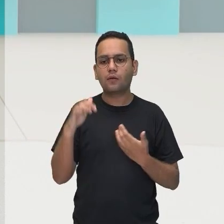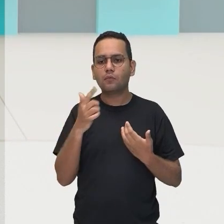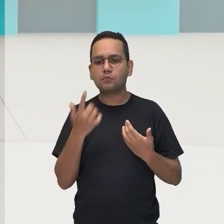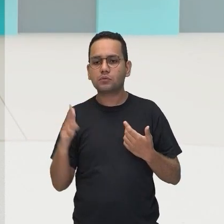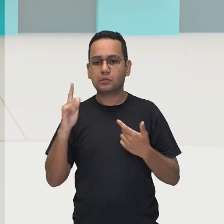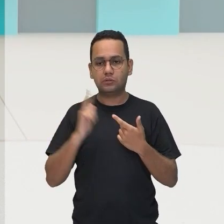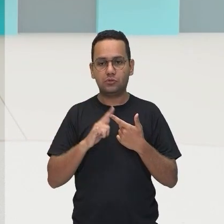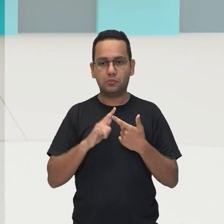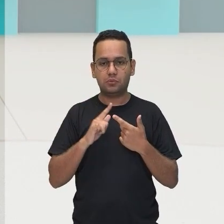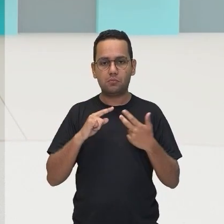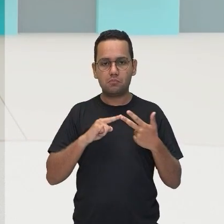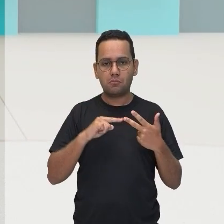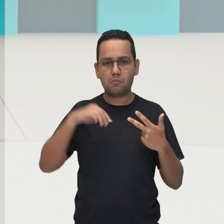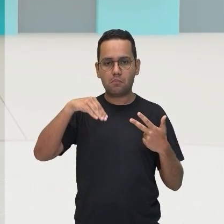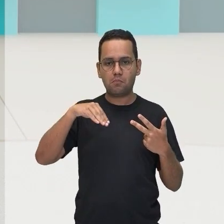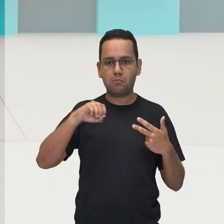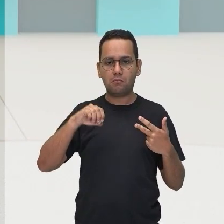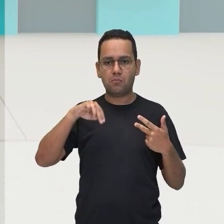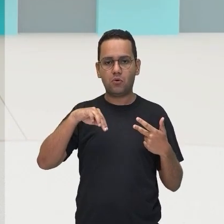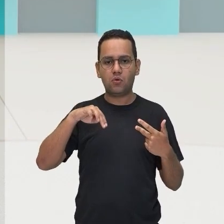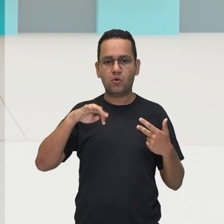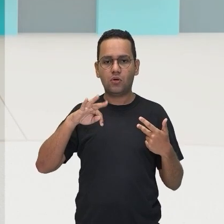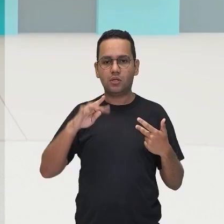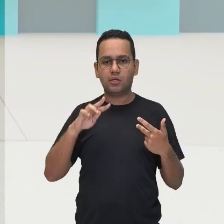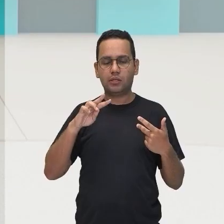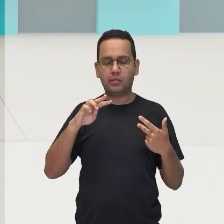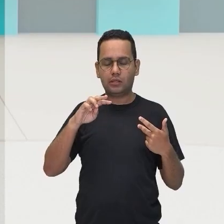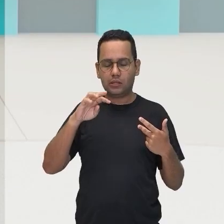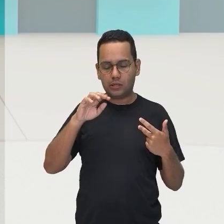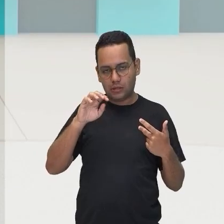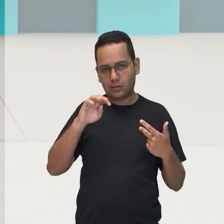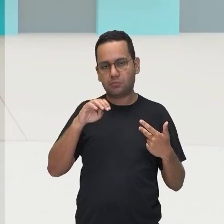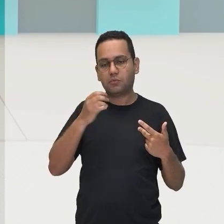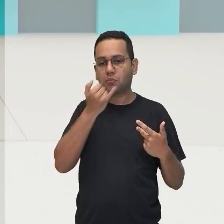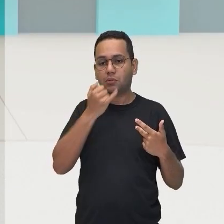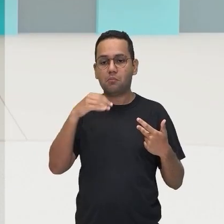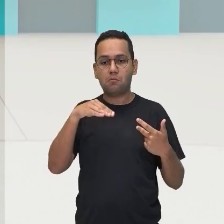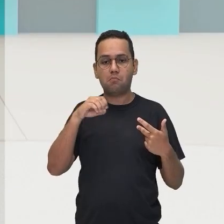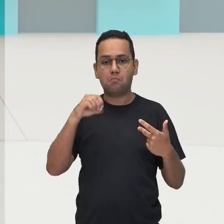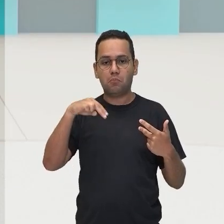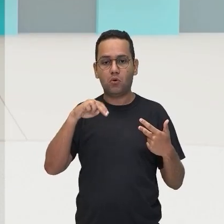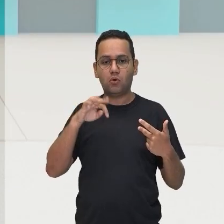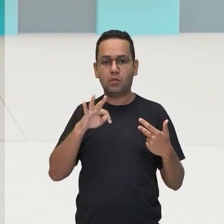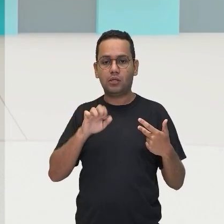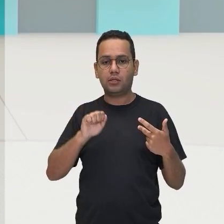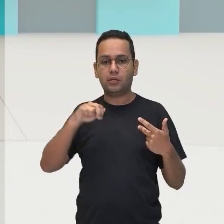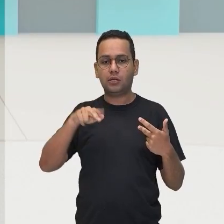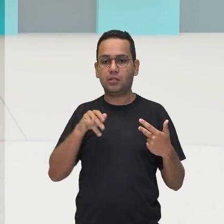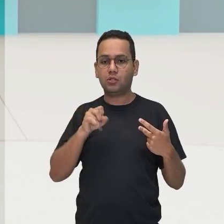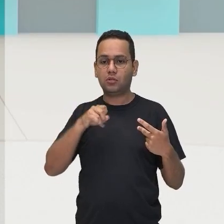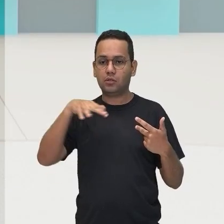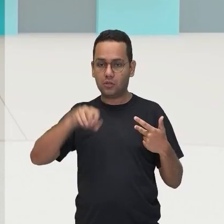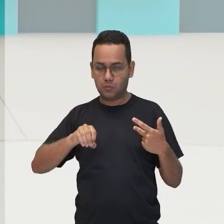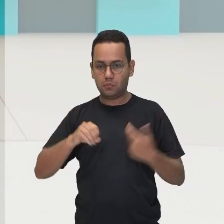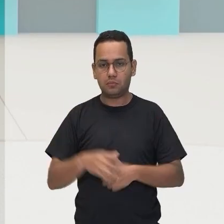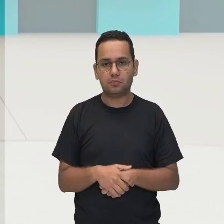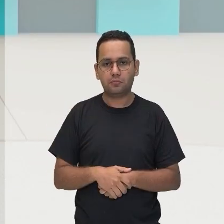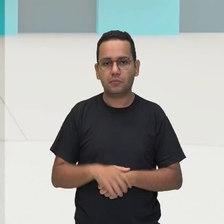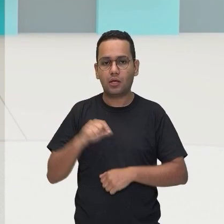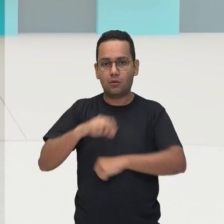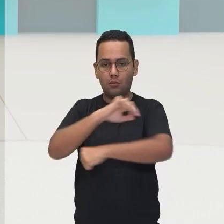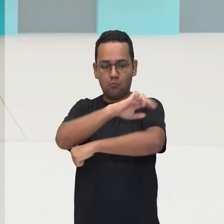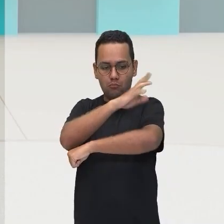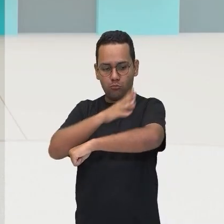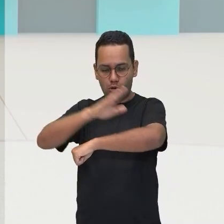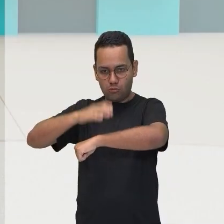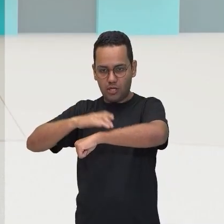o montanismo. Então, o montanismo ele consiste em fazer essa subida de montanhas, obviamente, como o próprio nome